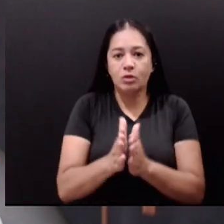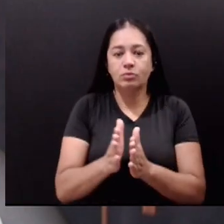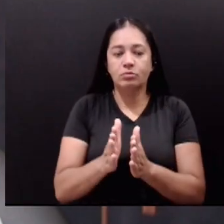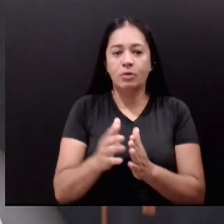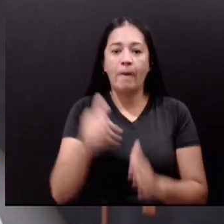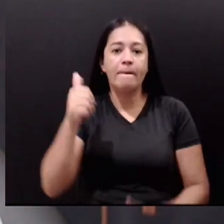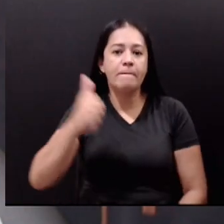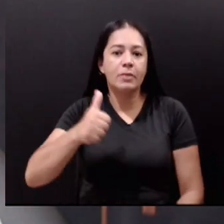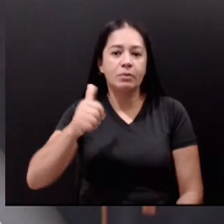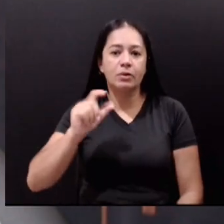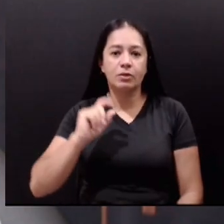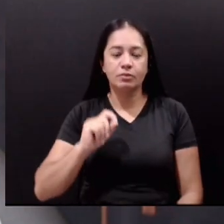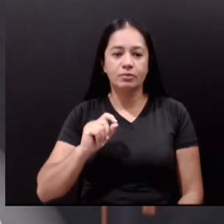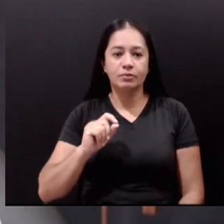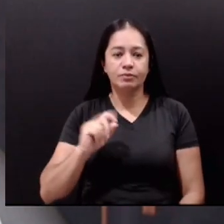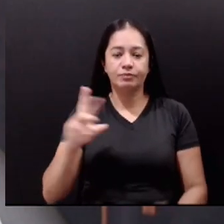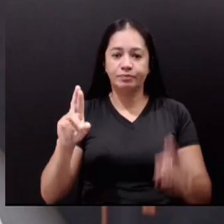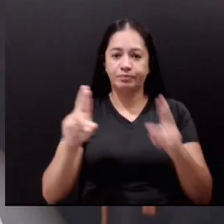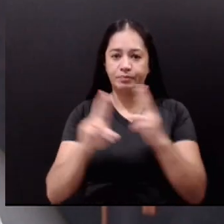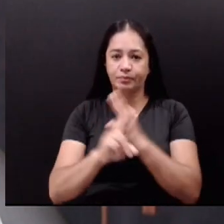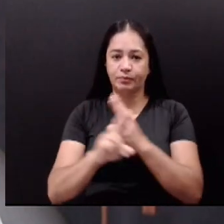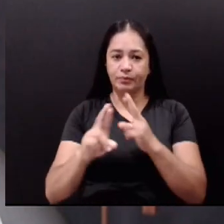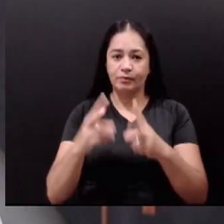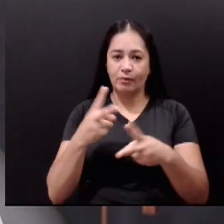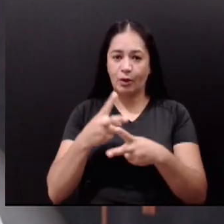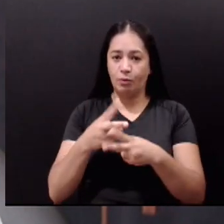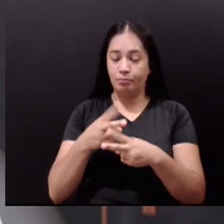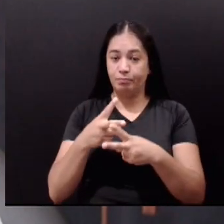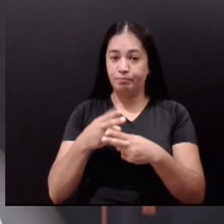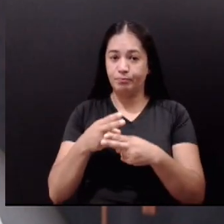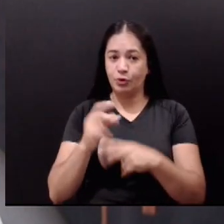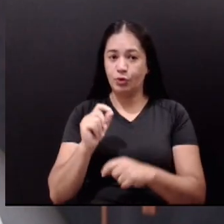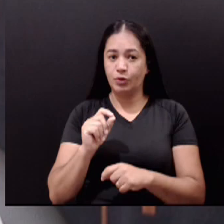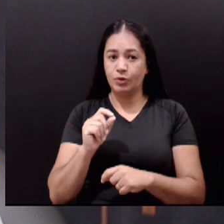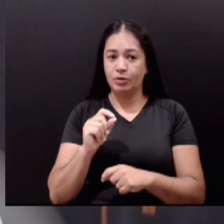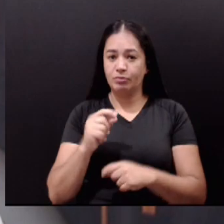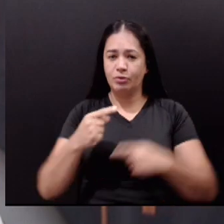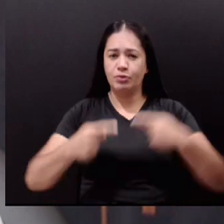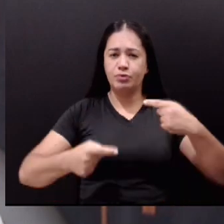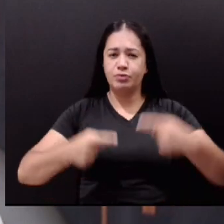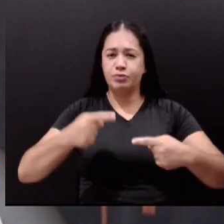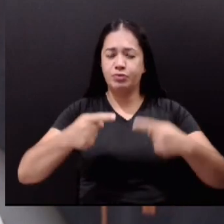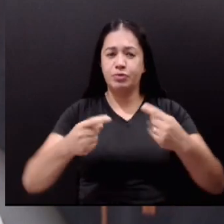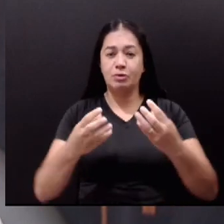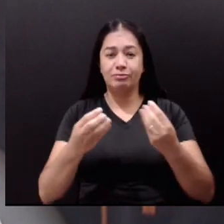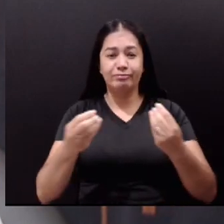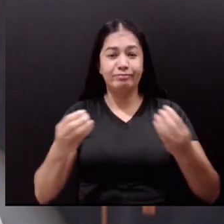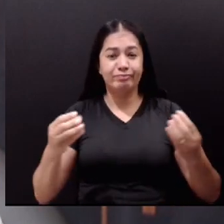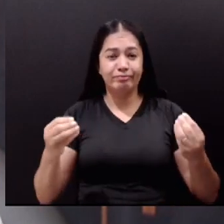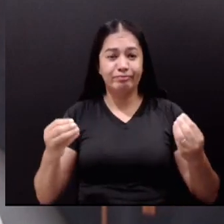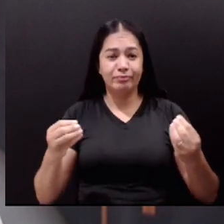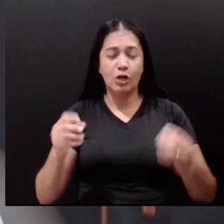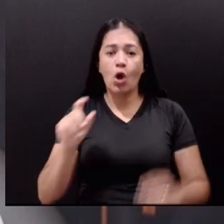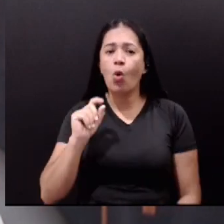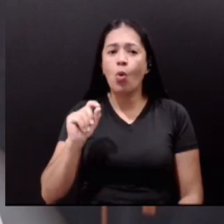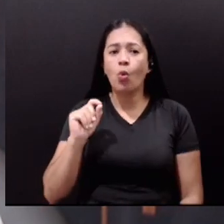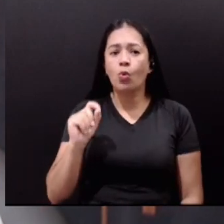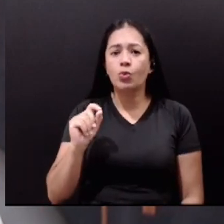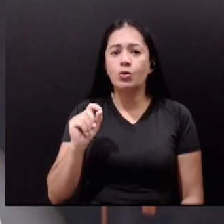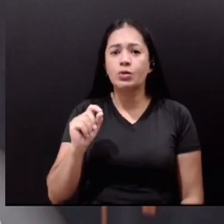Em relação à série, há uma grande discussão, sobre o que esse garoto tem, né,